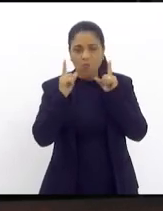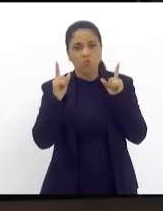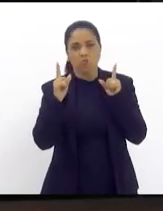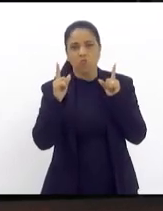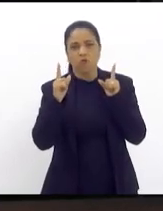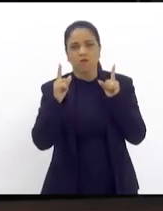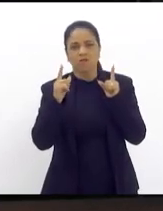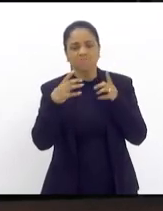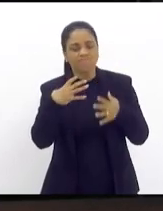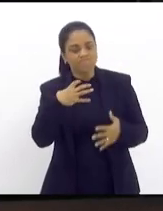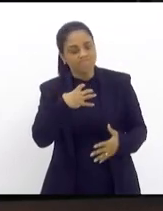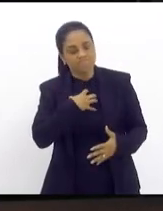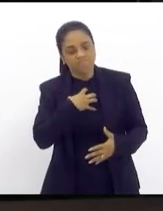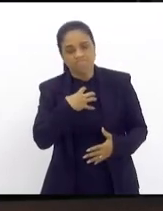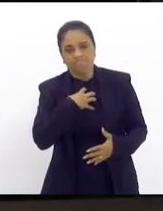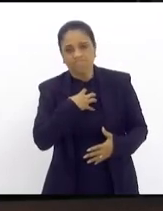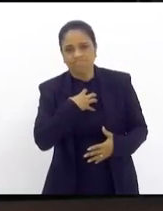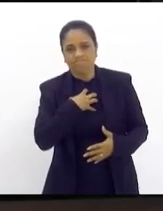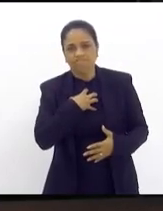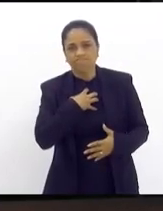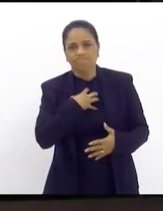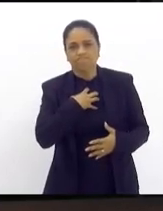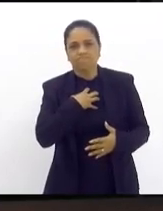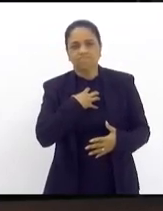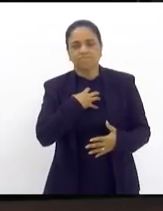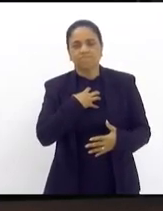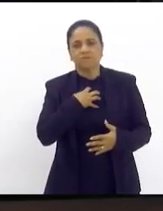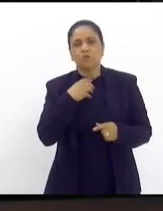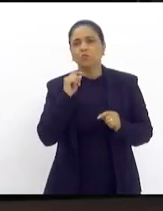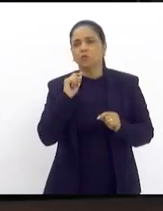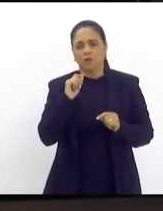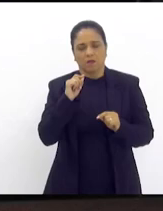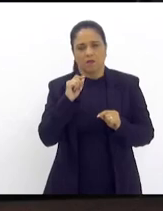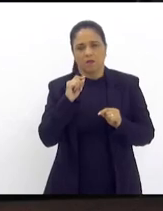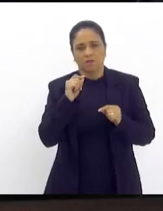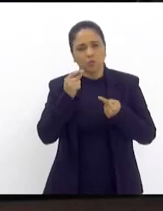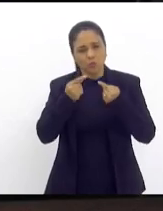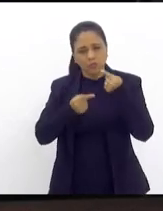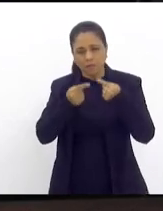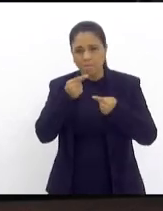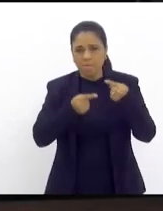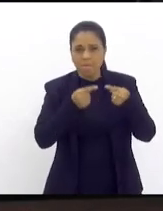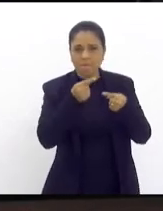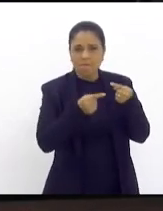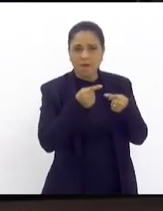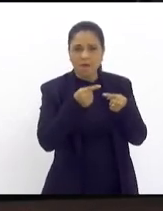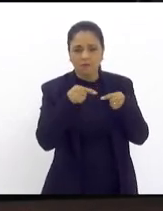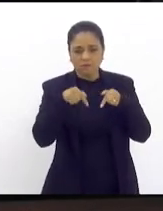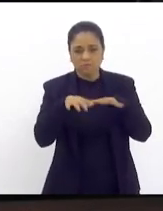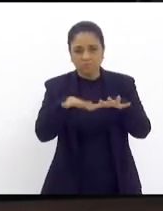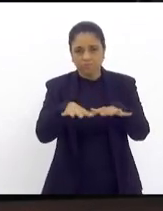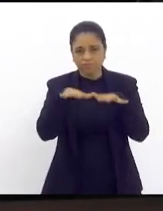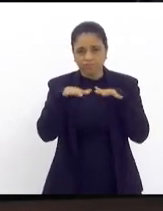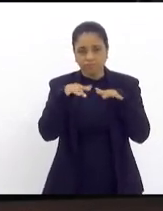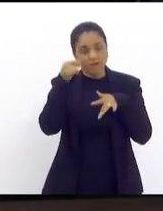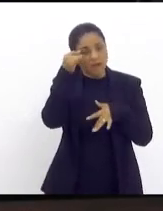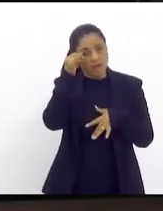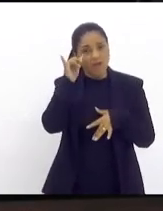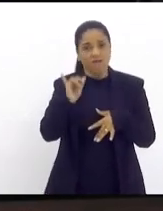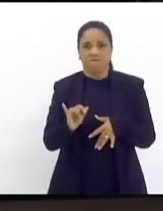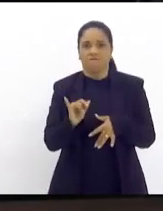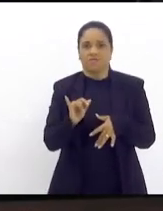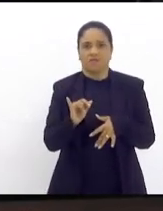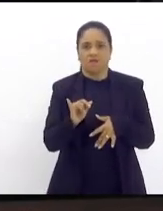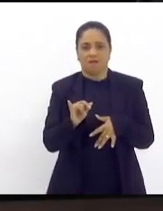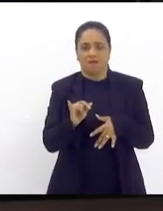senhora presidenta todo o debate que nós trazemos na no âmbito dessa casa para prevenção para